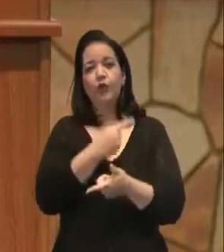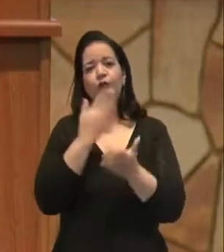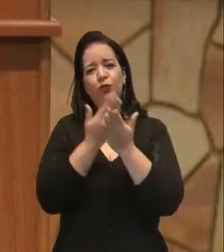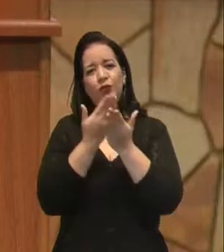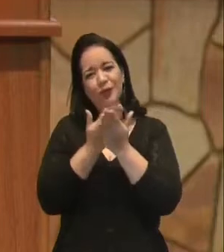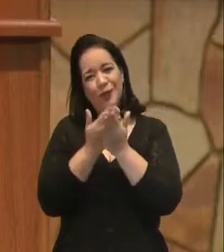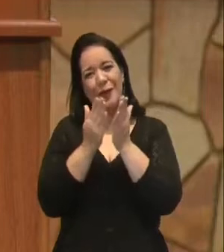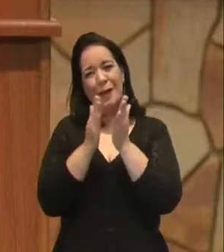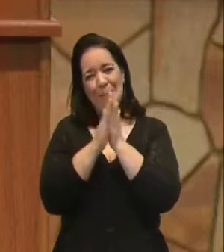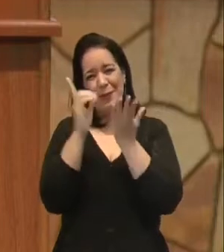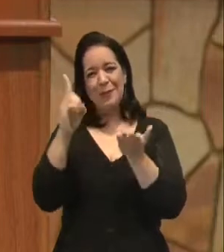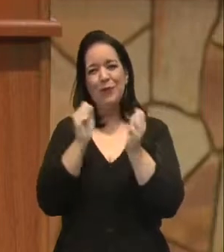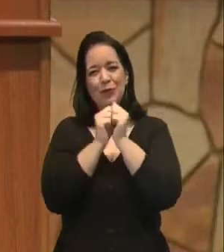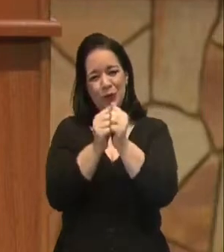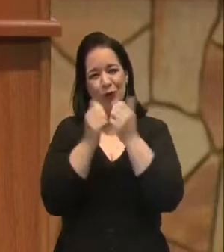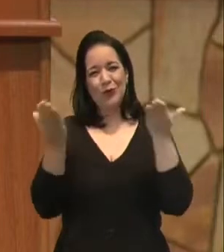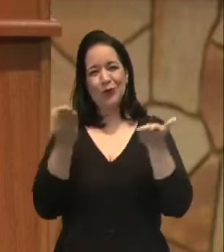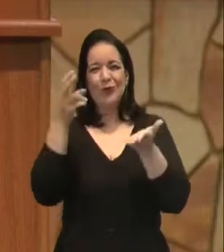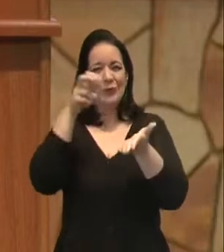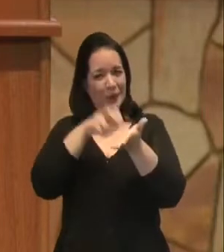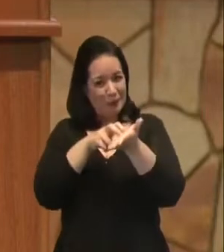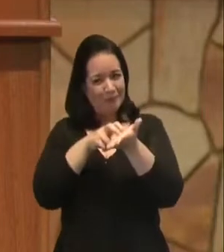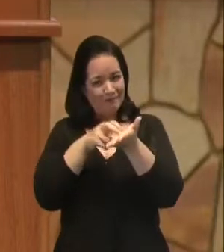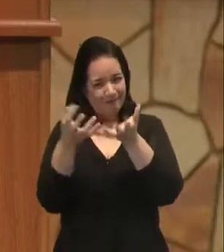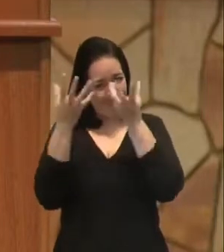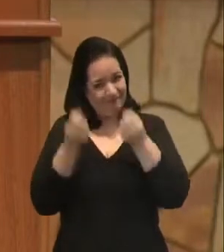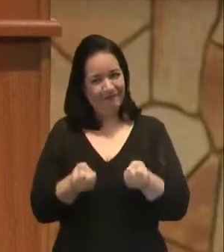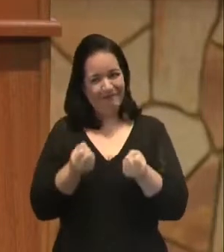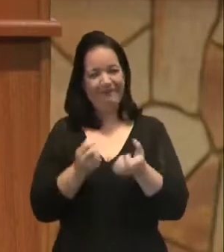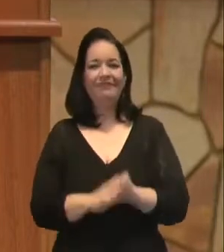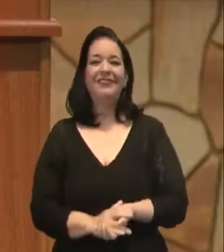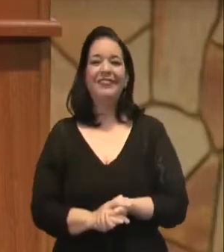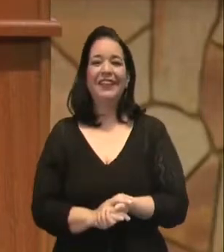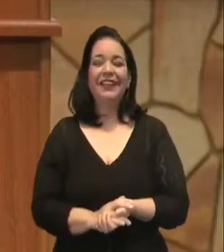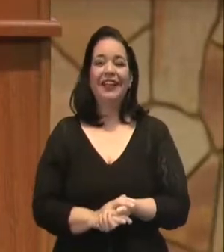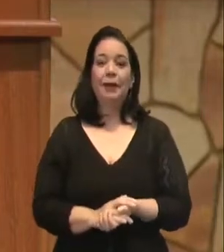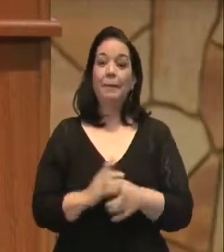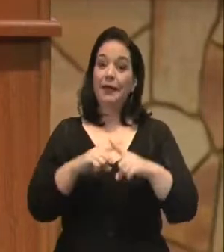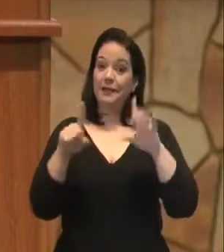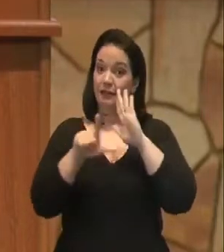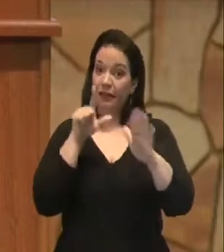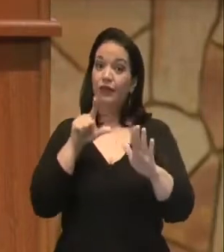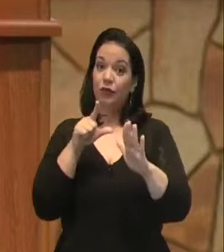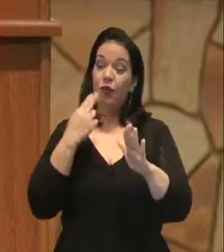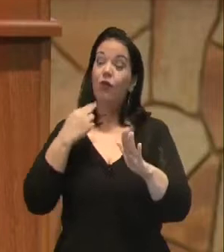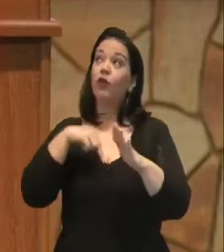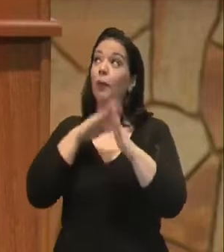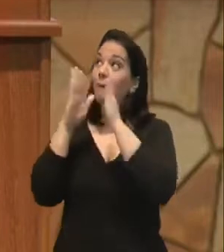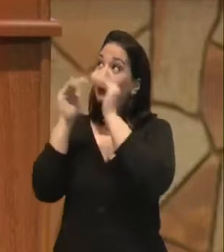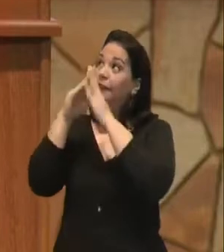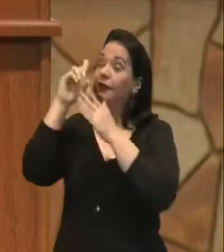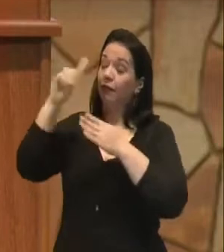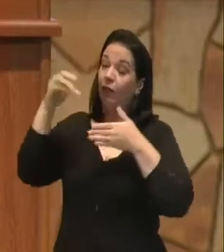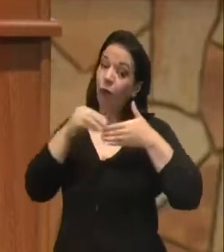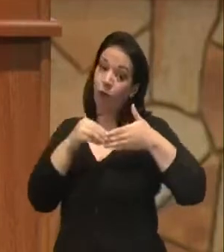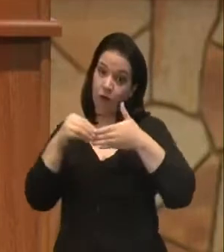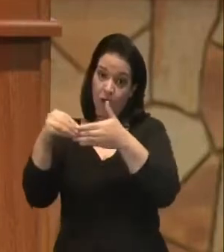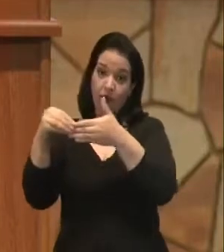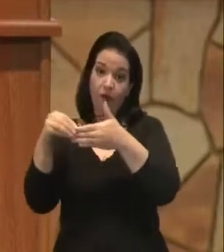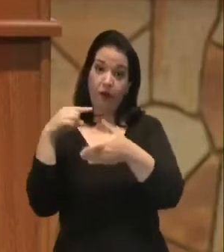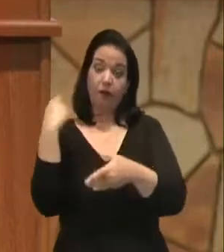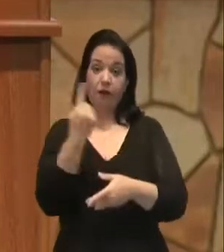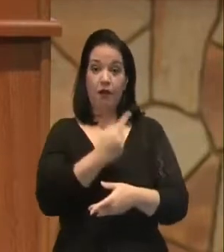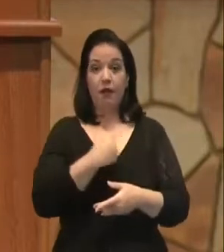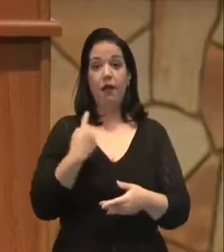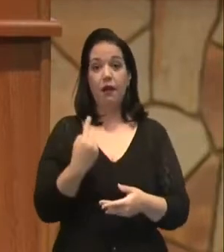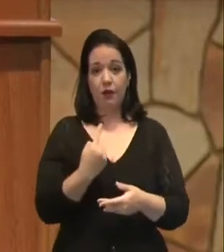manhã? Vamos para isso então clamar ao Senhor, vamos orar pedindo a direção do Senhor para